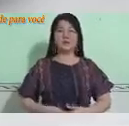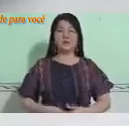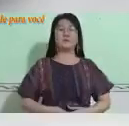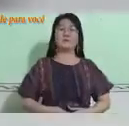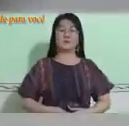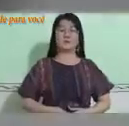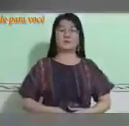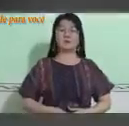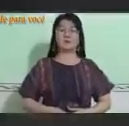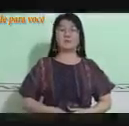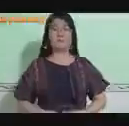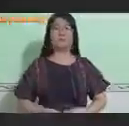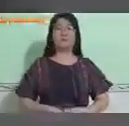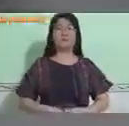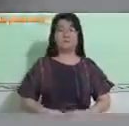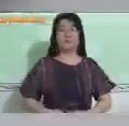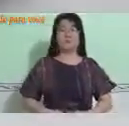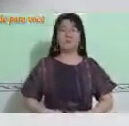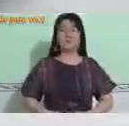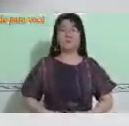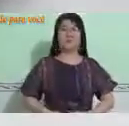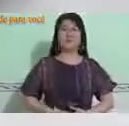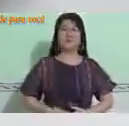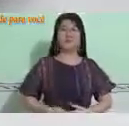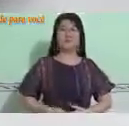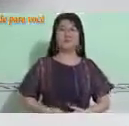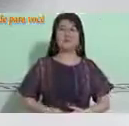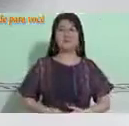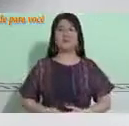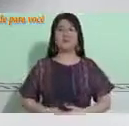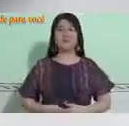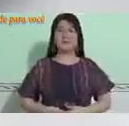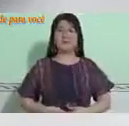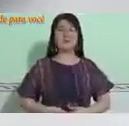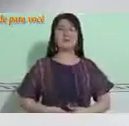Problemas na tireoide. Dietas muito restritivas.